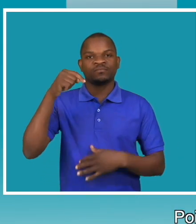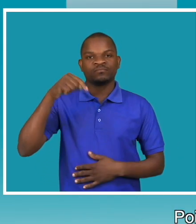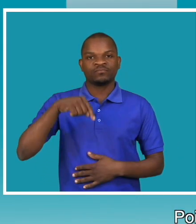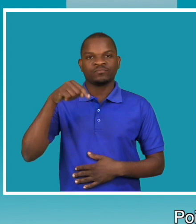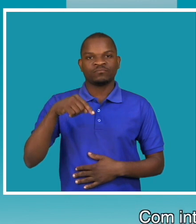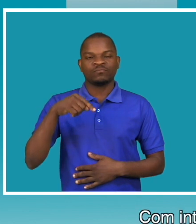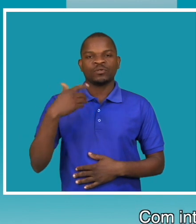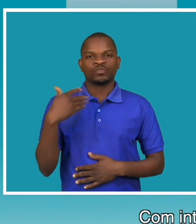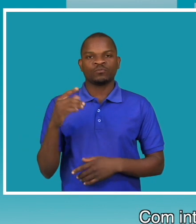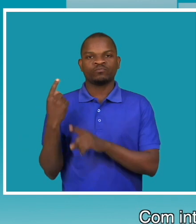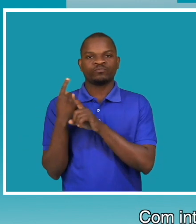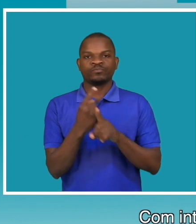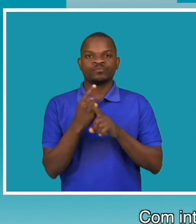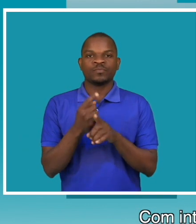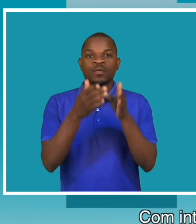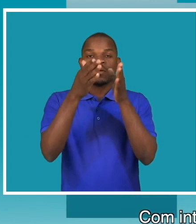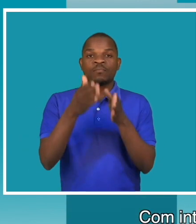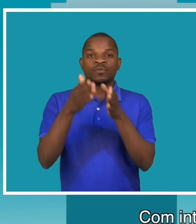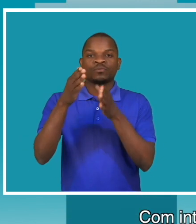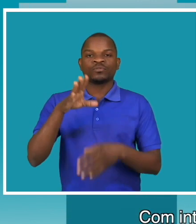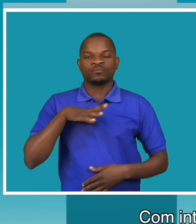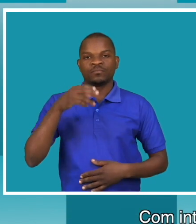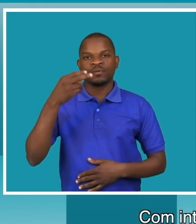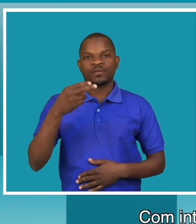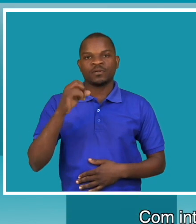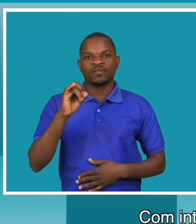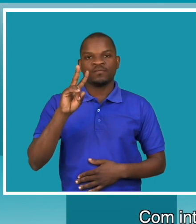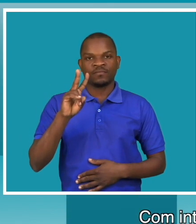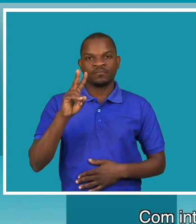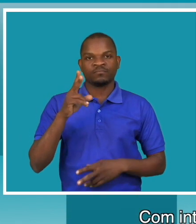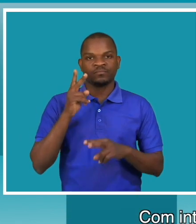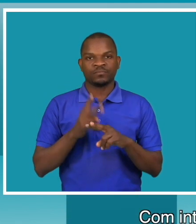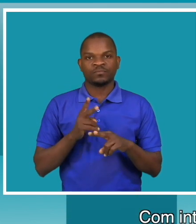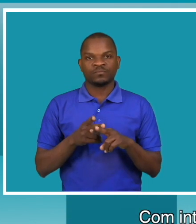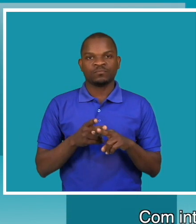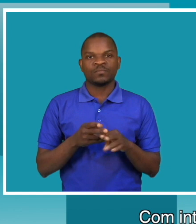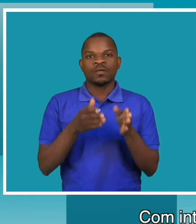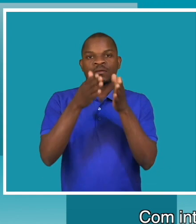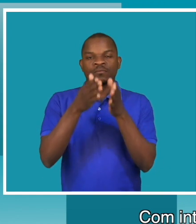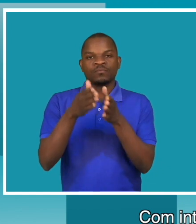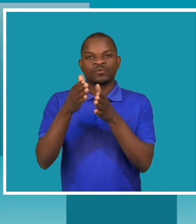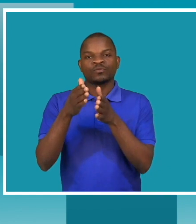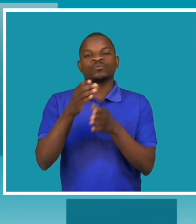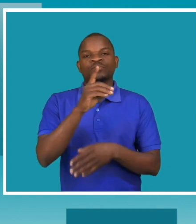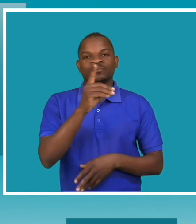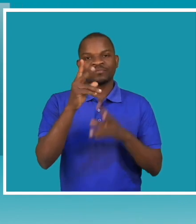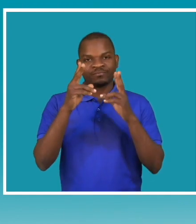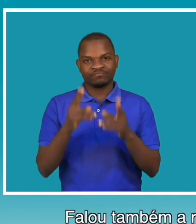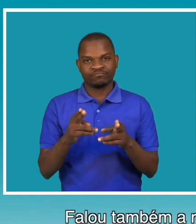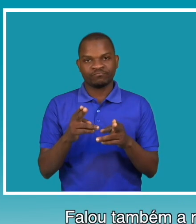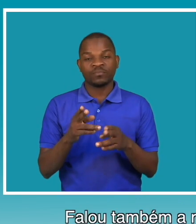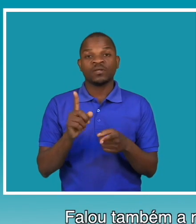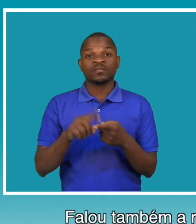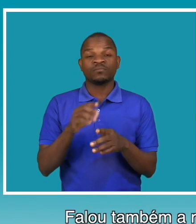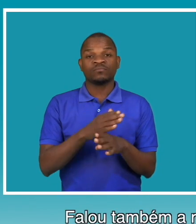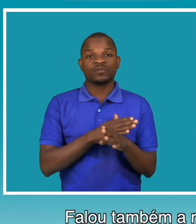hoje, com intervenções de pessoas vivendo com HIV-Sida. também são pessoas com deficiência. Aliás,